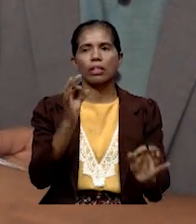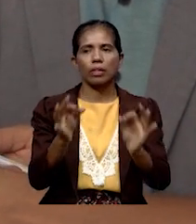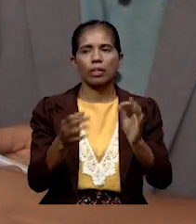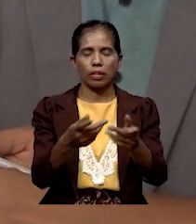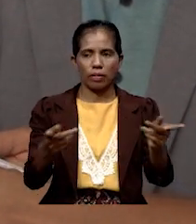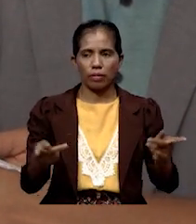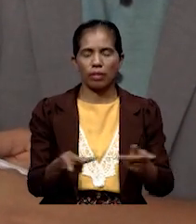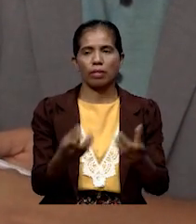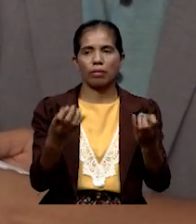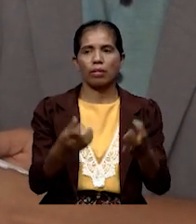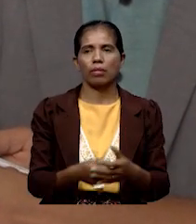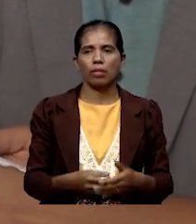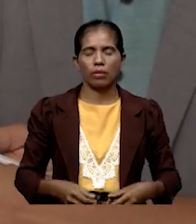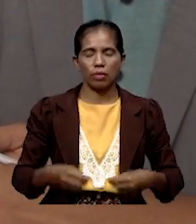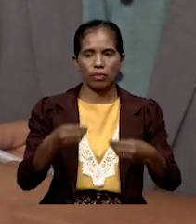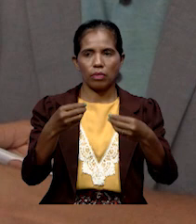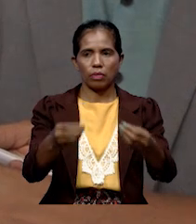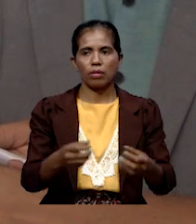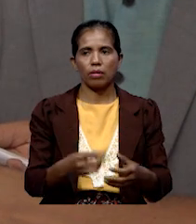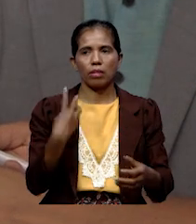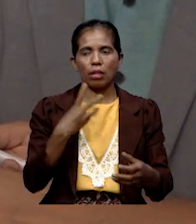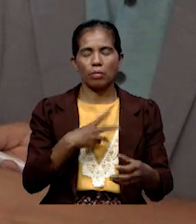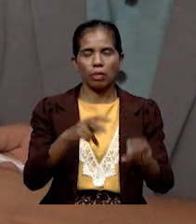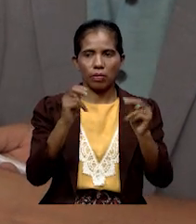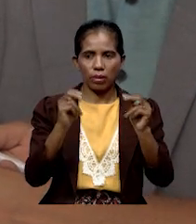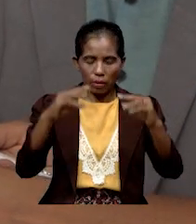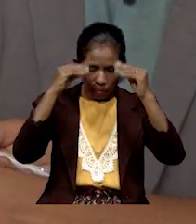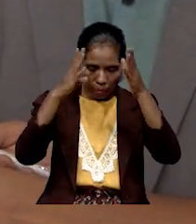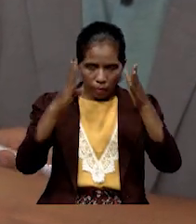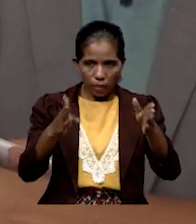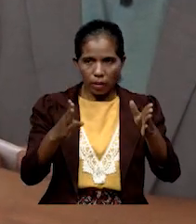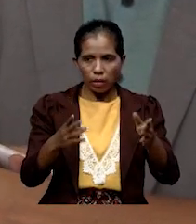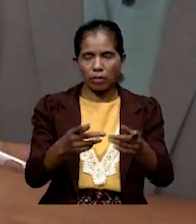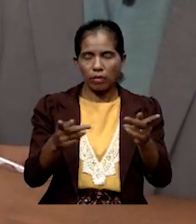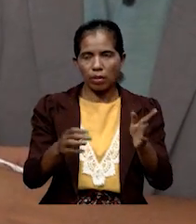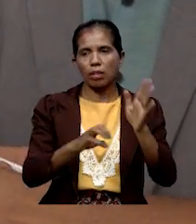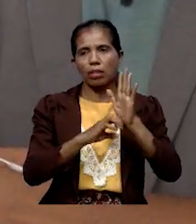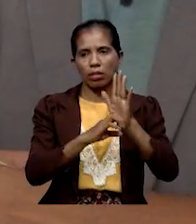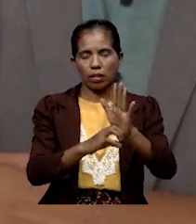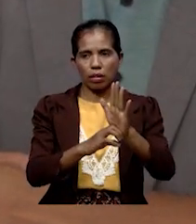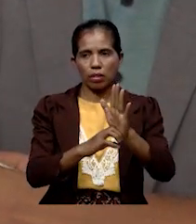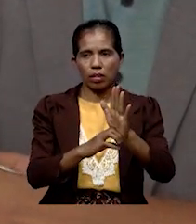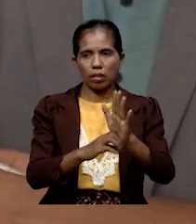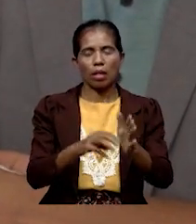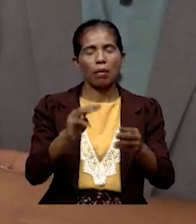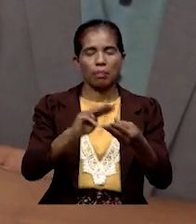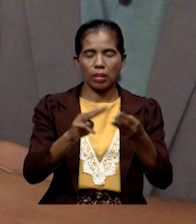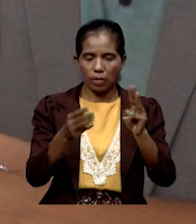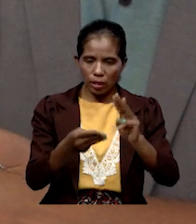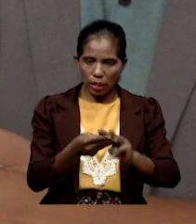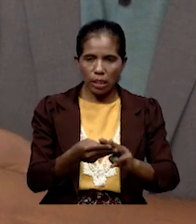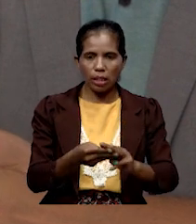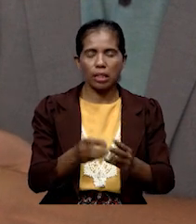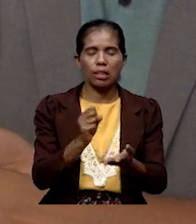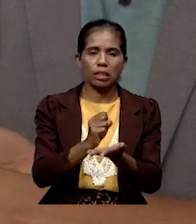para levanta a questão cada a mim se precisa professores de neva áreas, por exemplo ciências da matemática, também professor